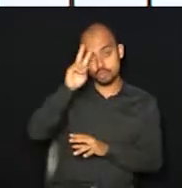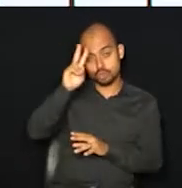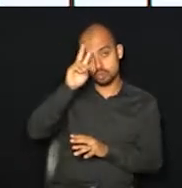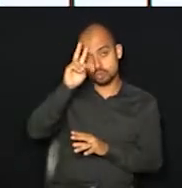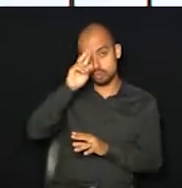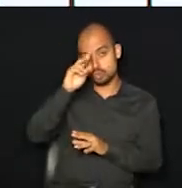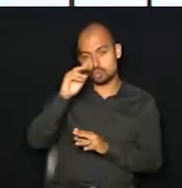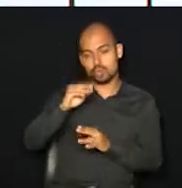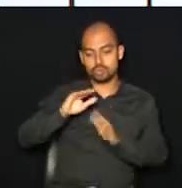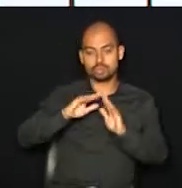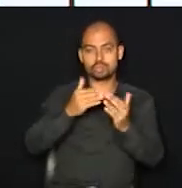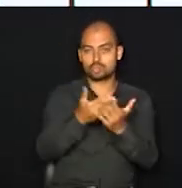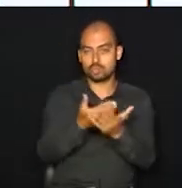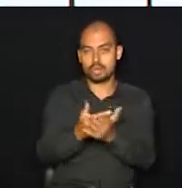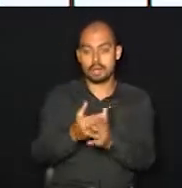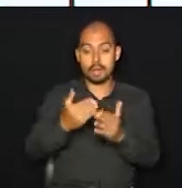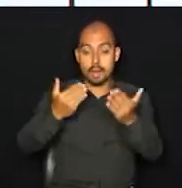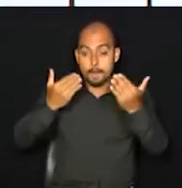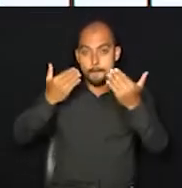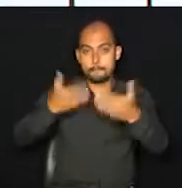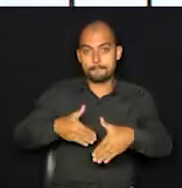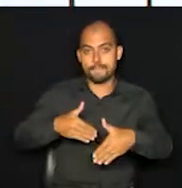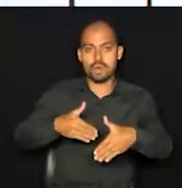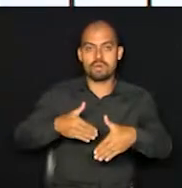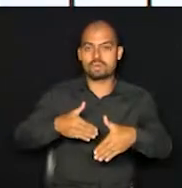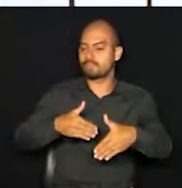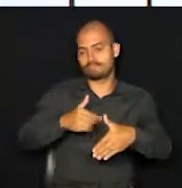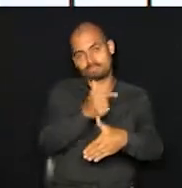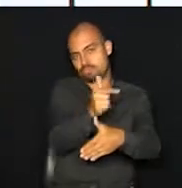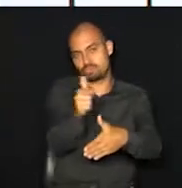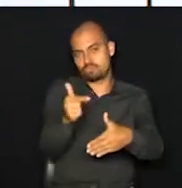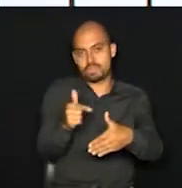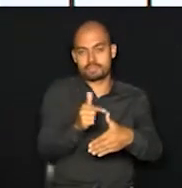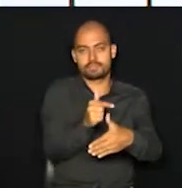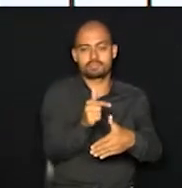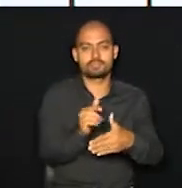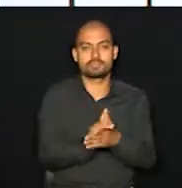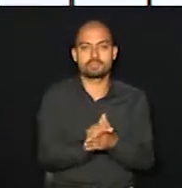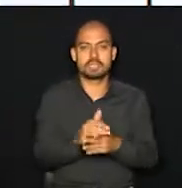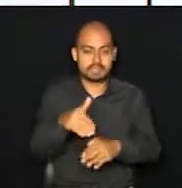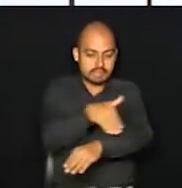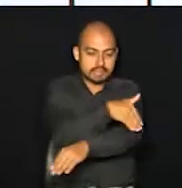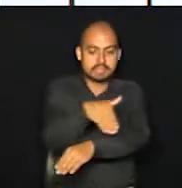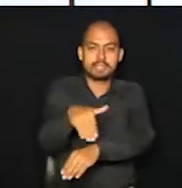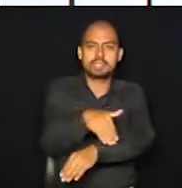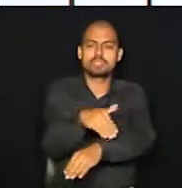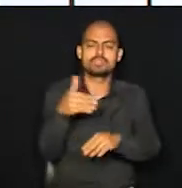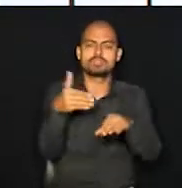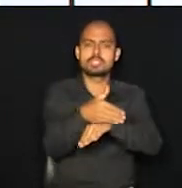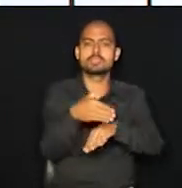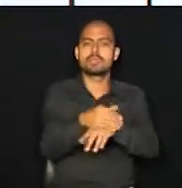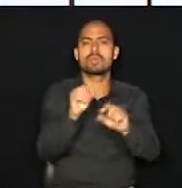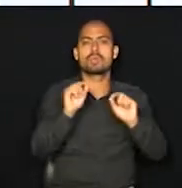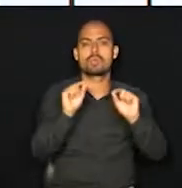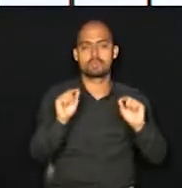sem a realização de prova online ou presencial. O endereço para você que quer participar, olha,